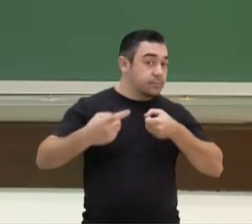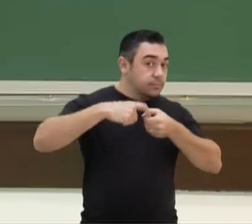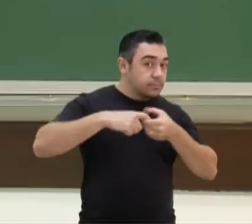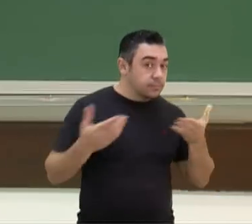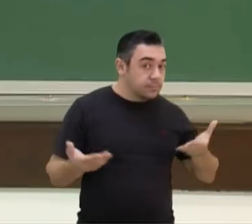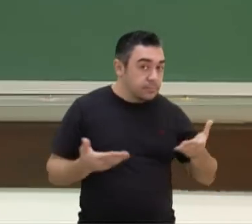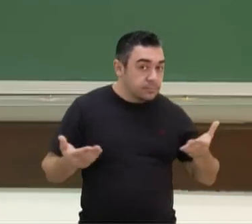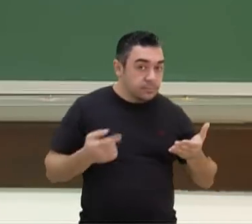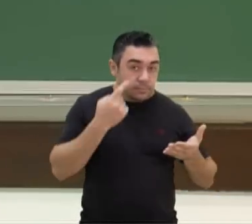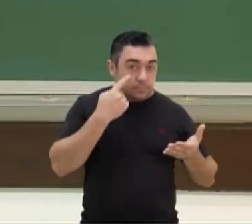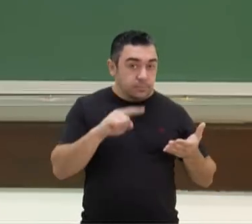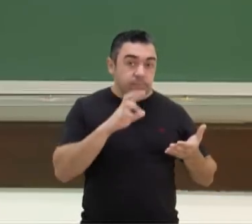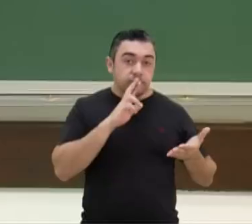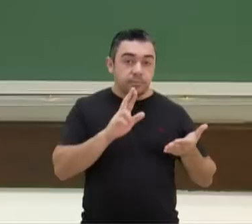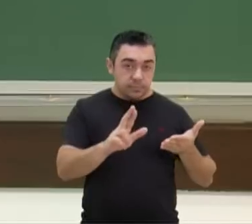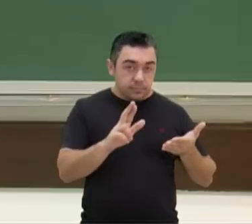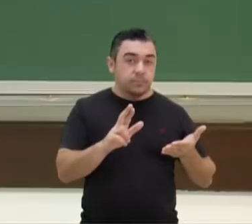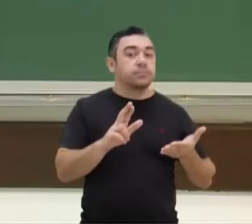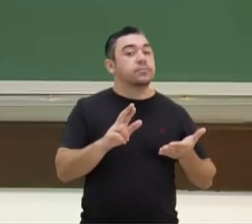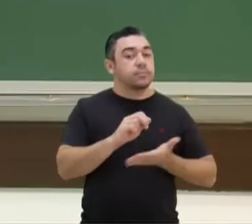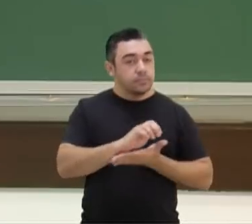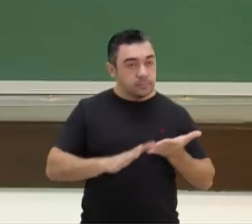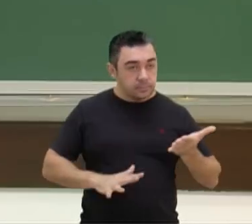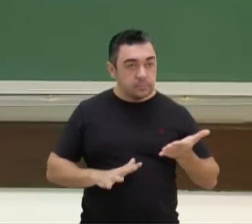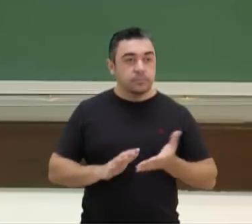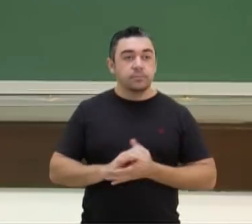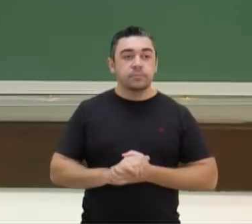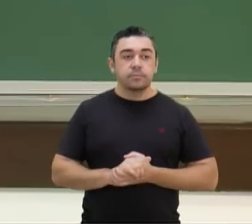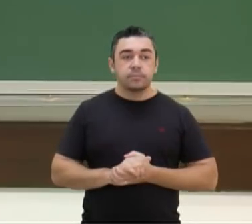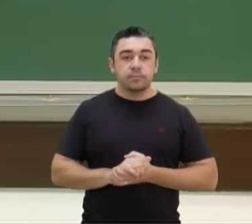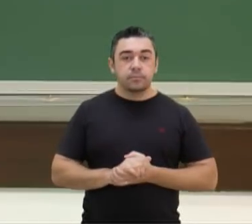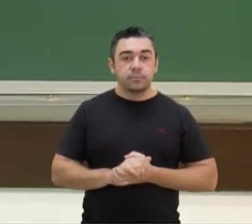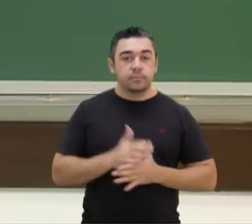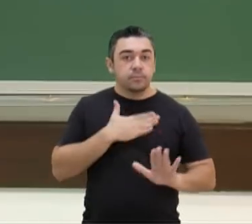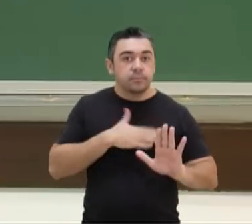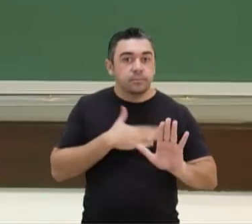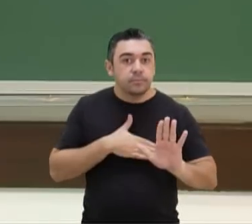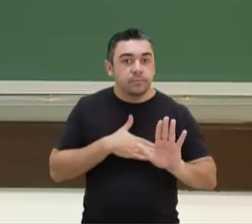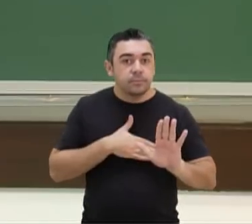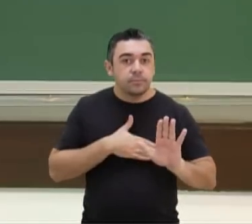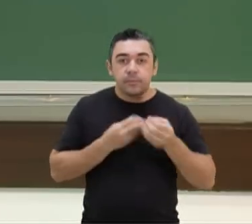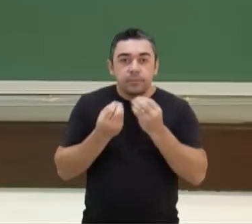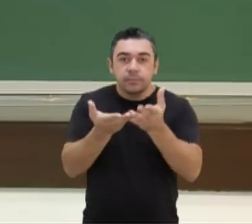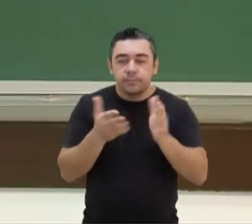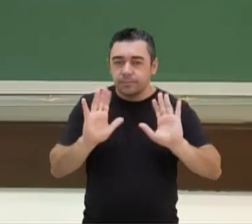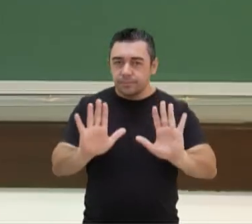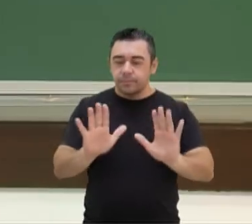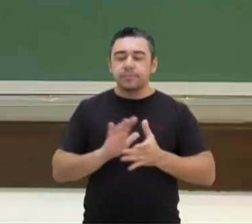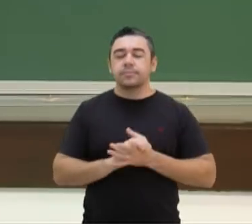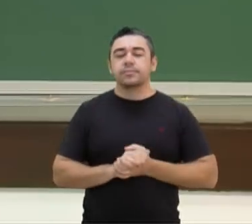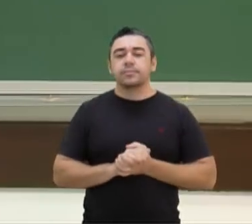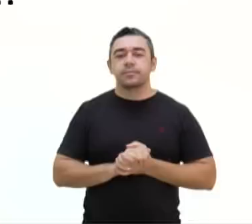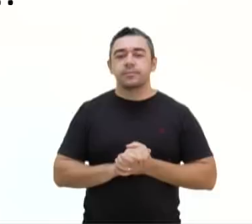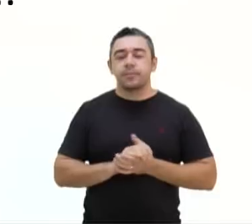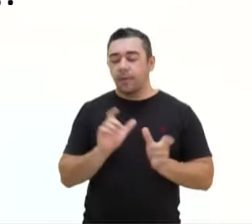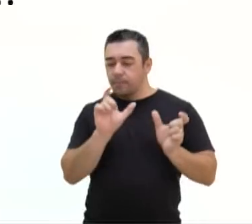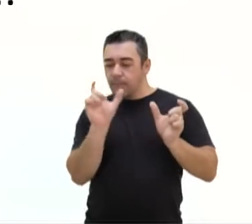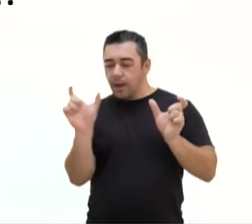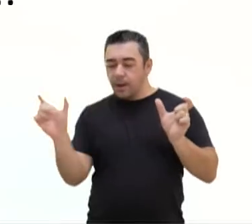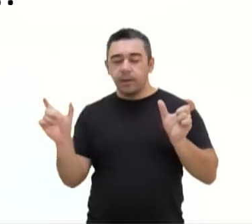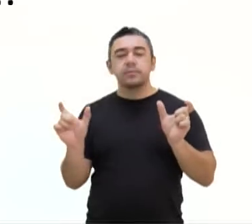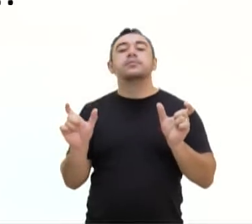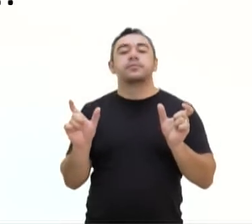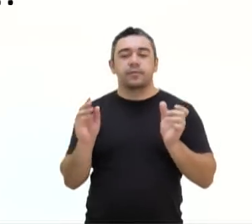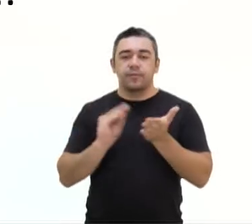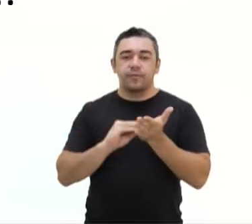Voltamos aqui com a resolução da nossa atividade. Opa! Não vou entregar o jogo já. Complete as frases abaixo de